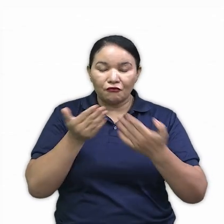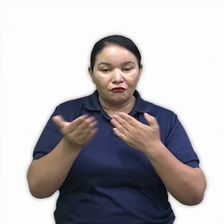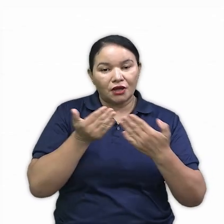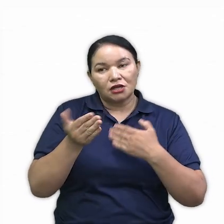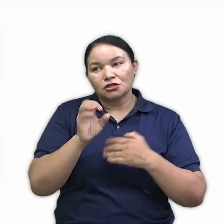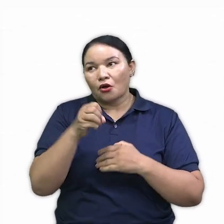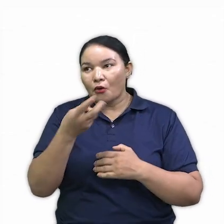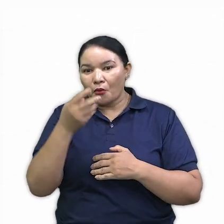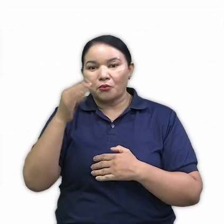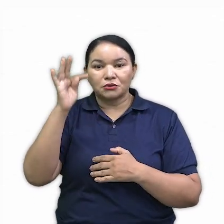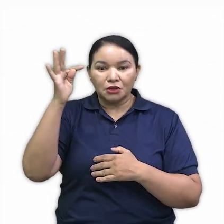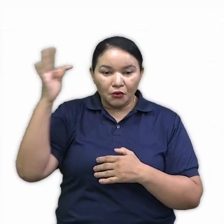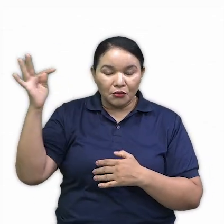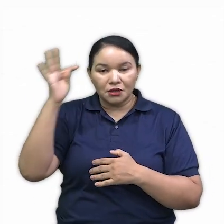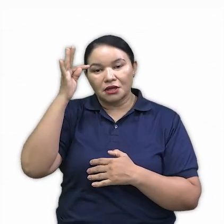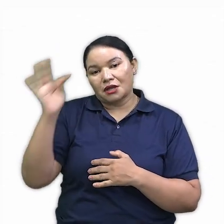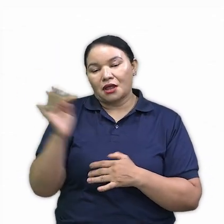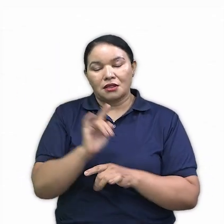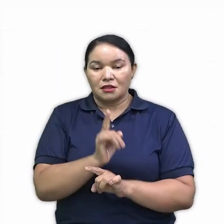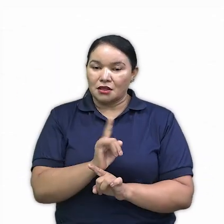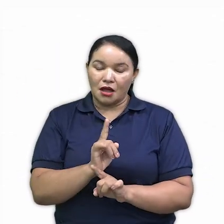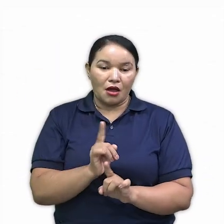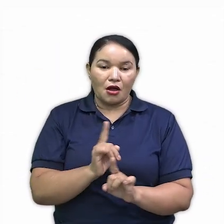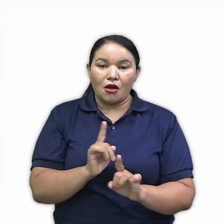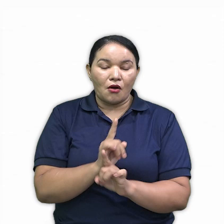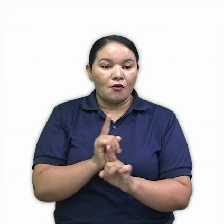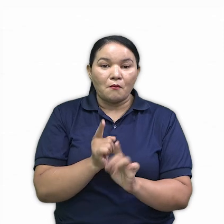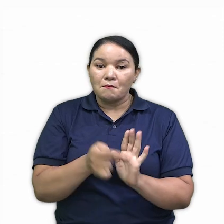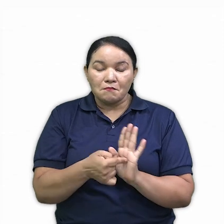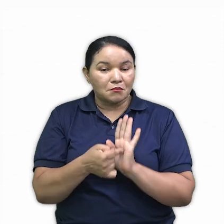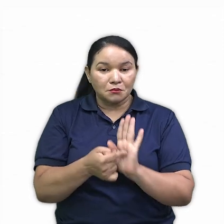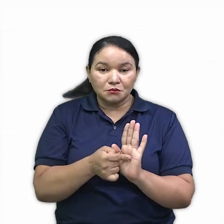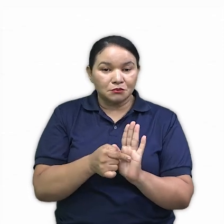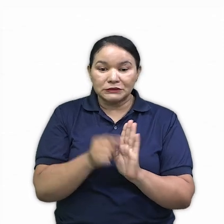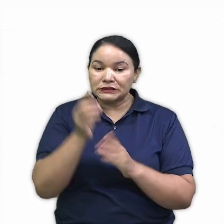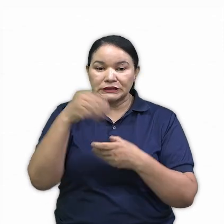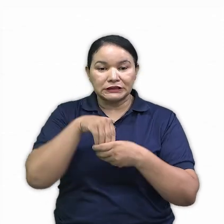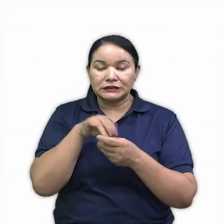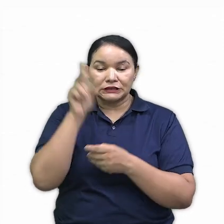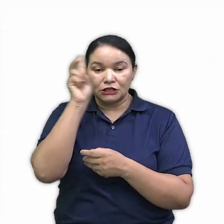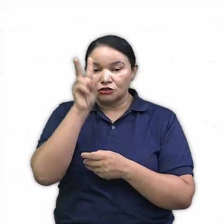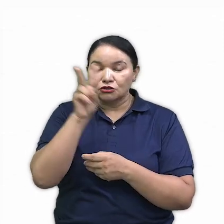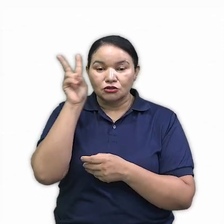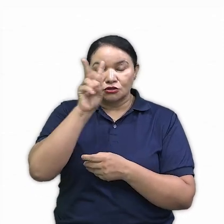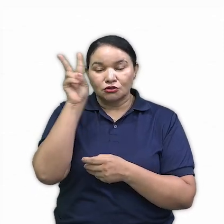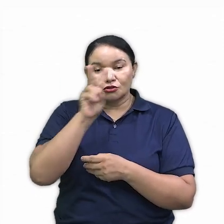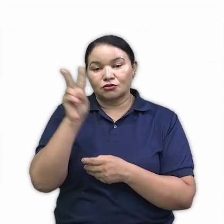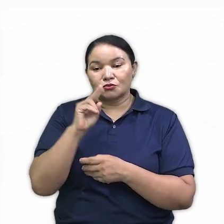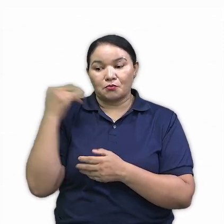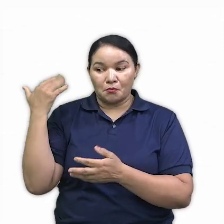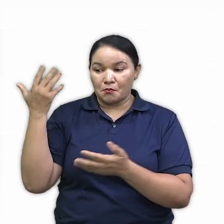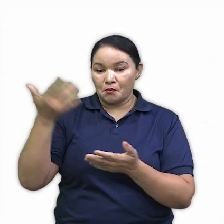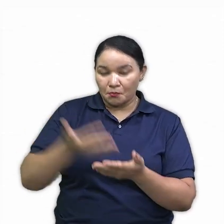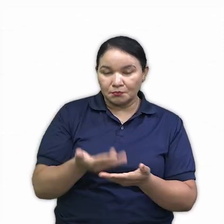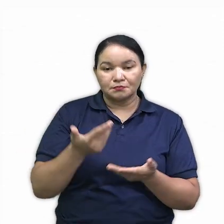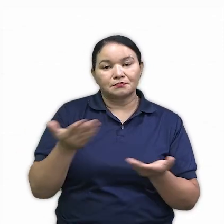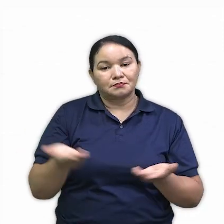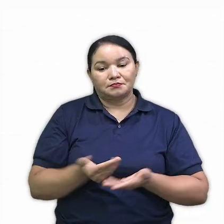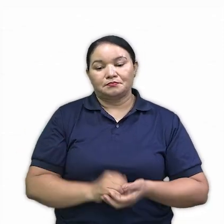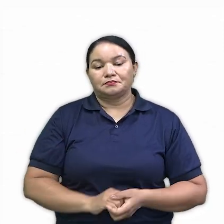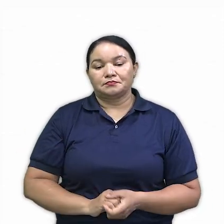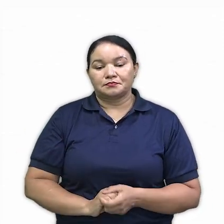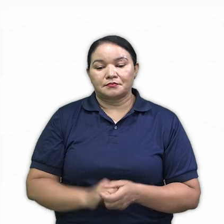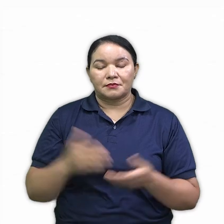né, ou uma especulação. Não, na verdade, está ali na história. E aqui nós vamos ver aqui, ó,